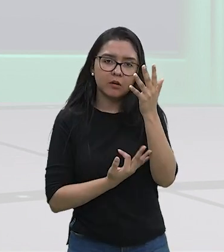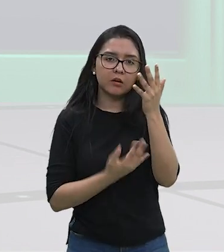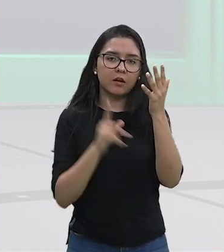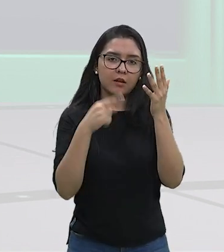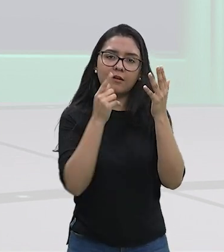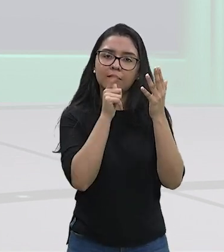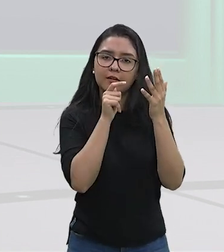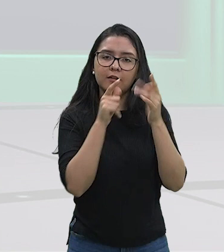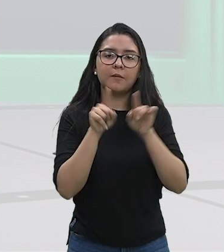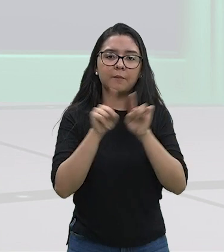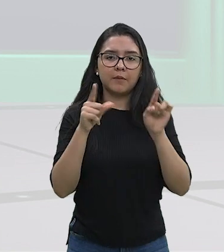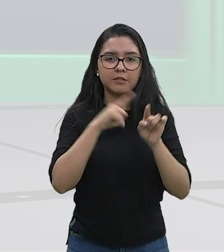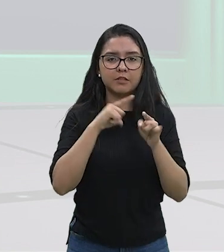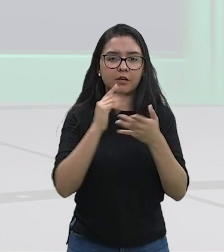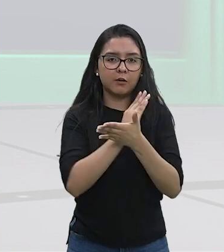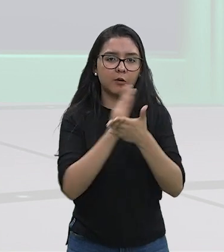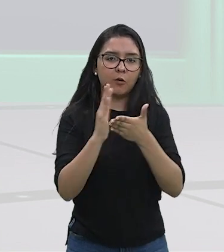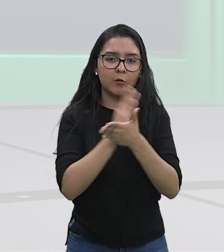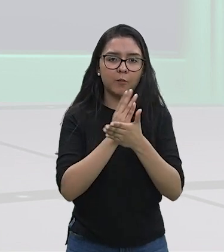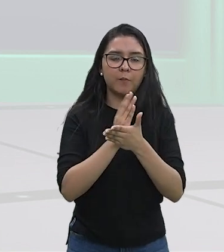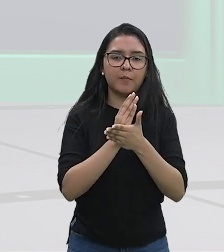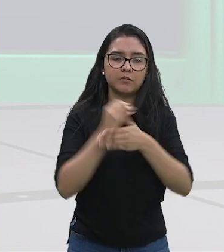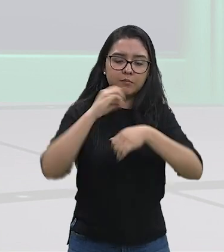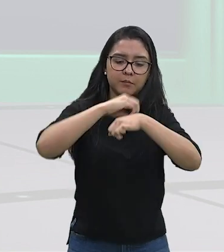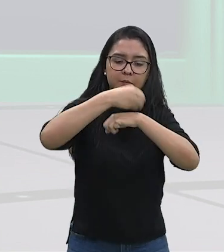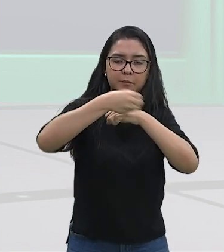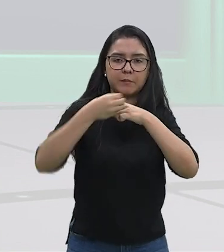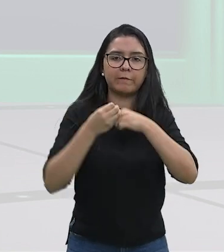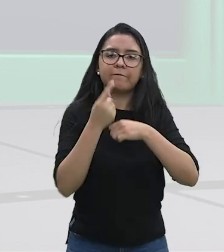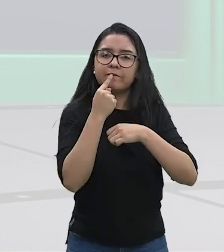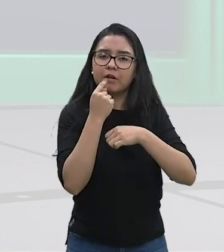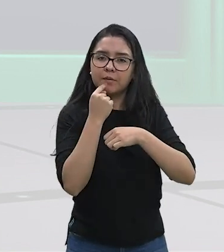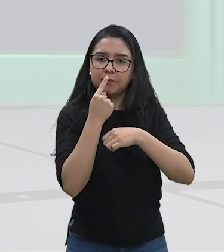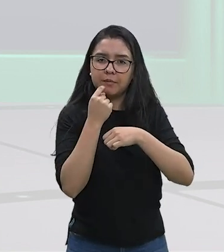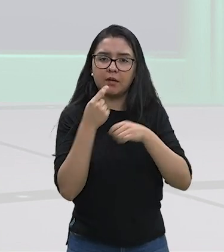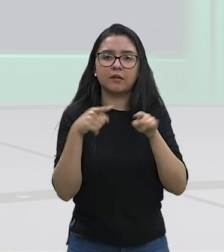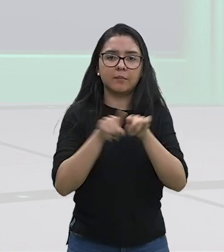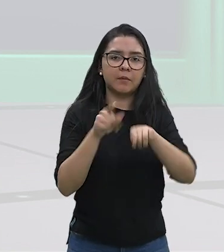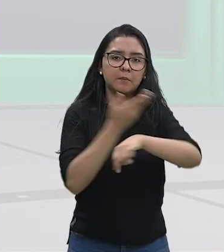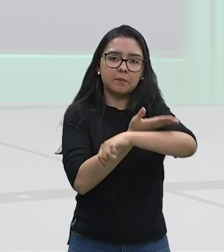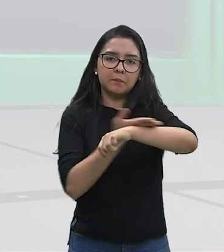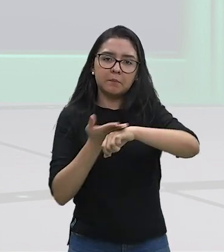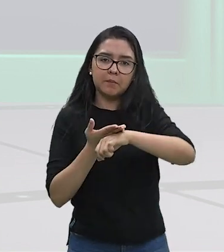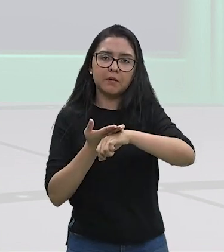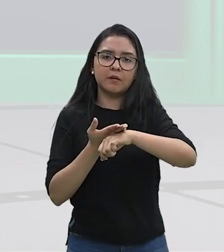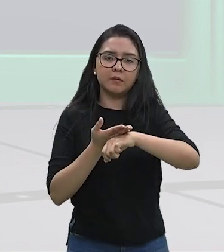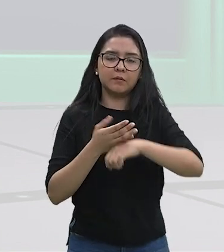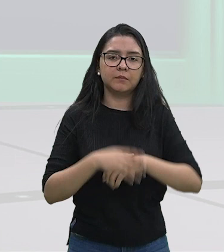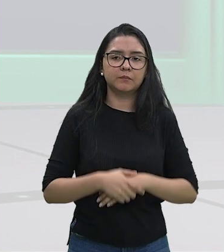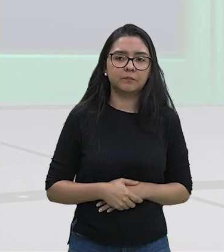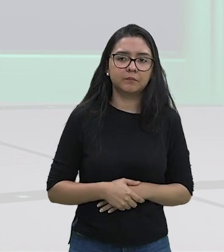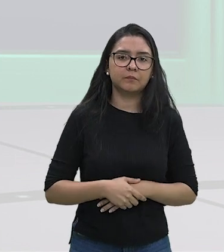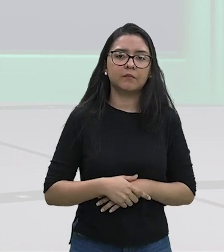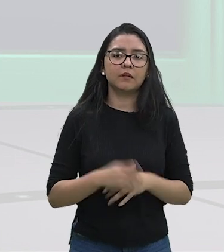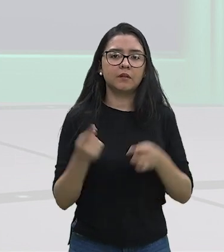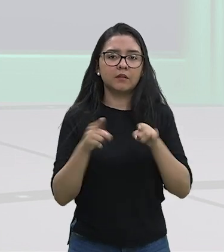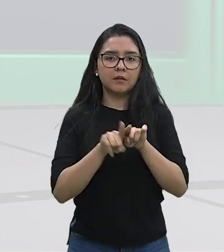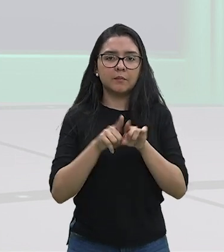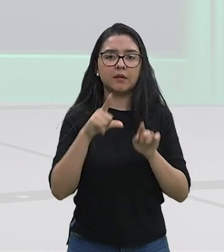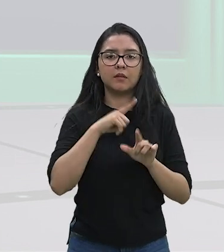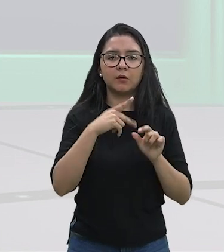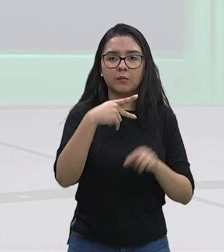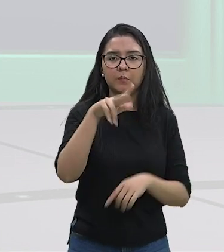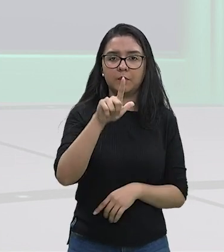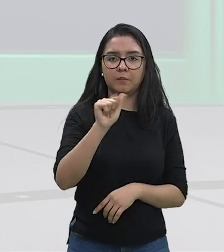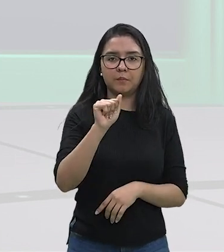ele possui ali algumas células, que são os glóbulos vermelhos, glóbulos brancos, as plaquetas, e tem o plasma que vai